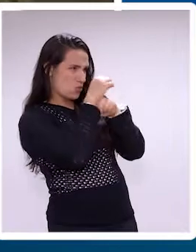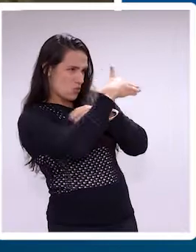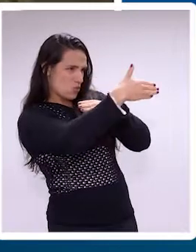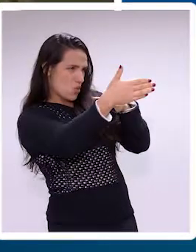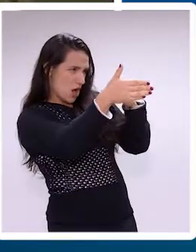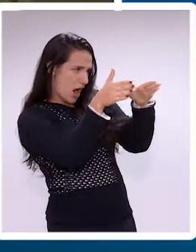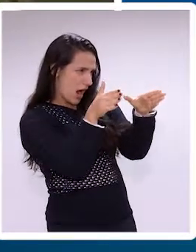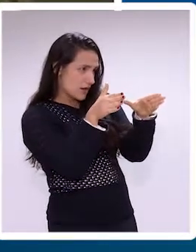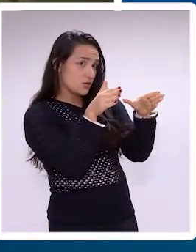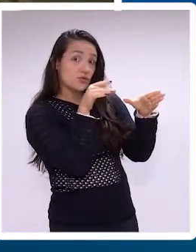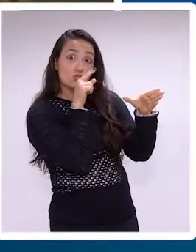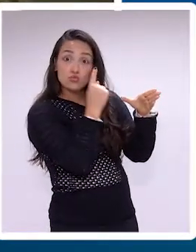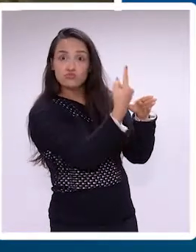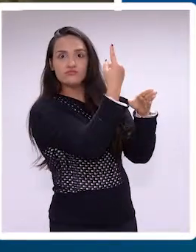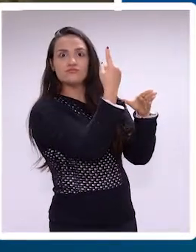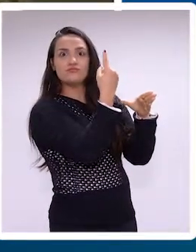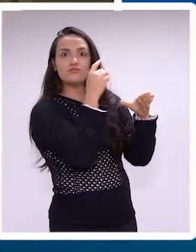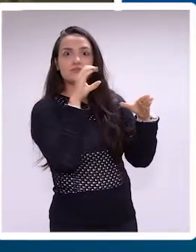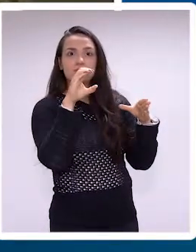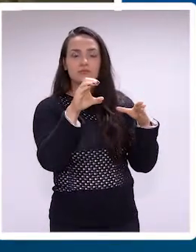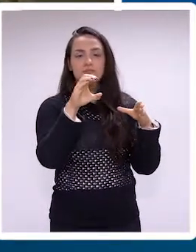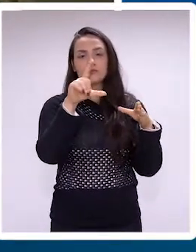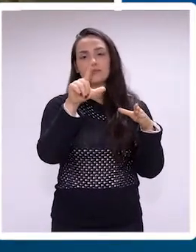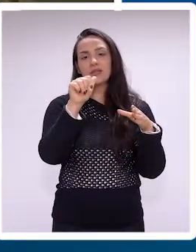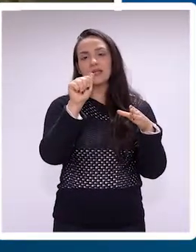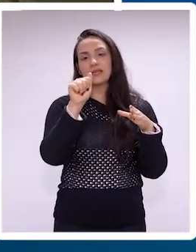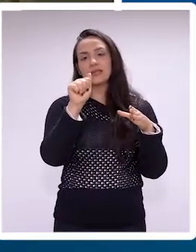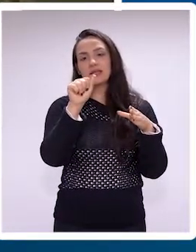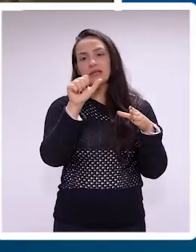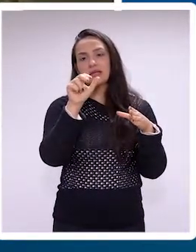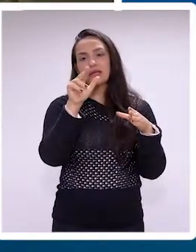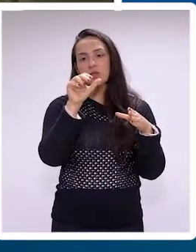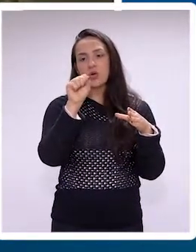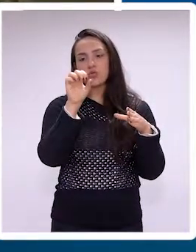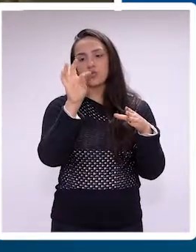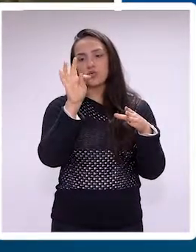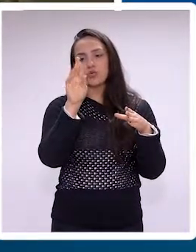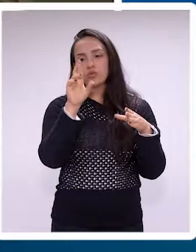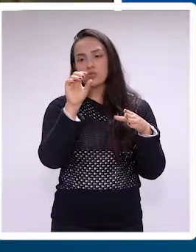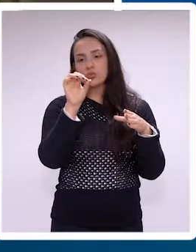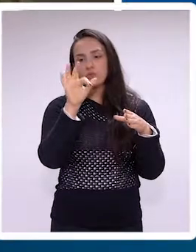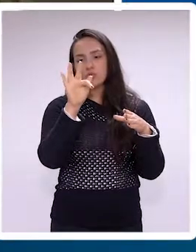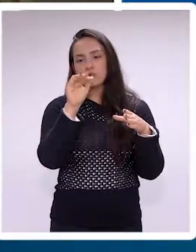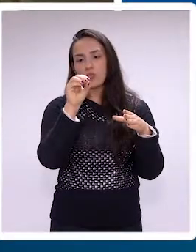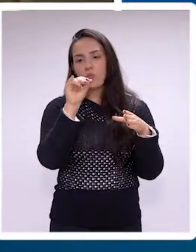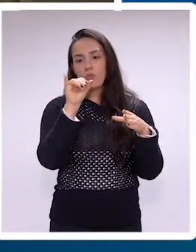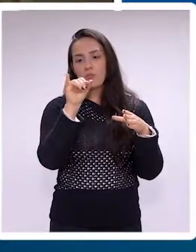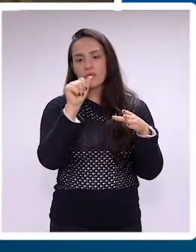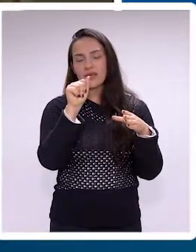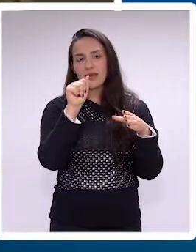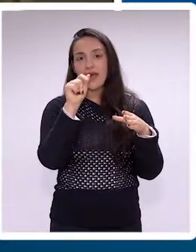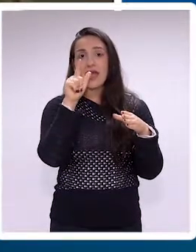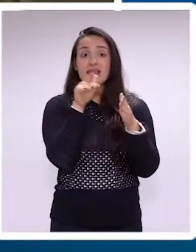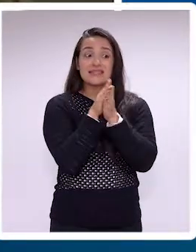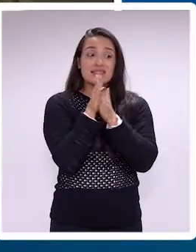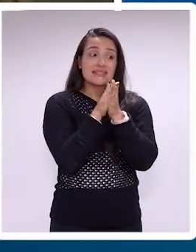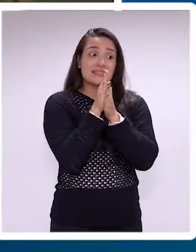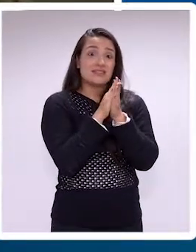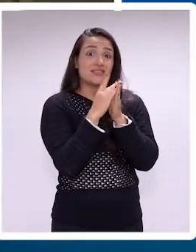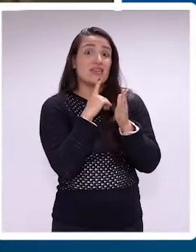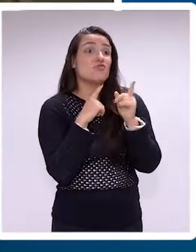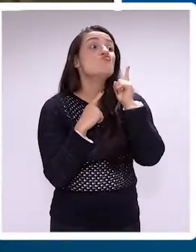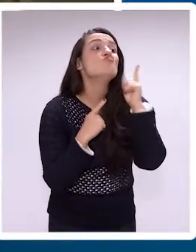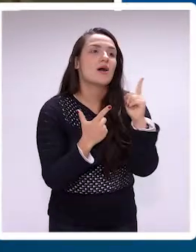quarto escuro, é chamada claustrofobia. Então, é uma ansiedade que tem o sofrimento, mas